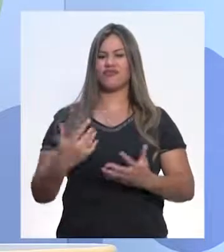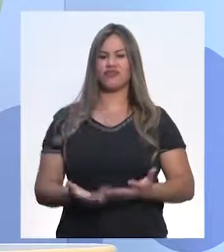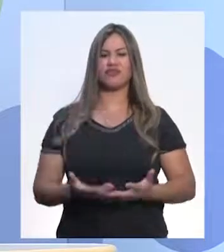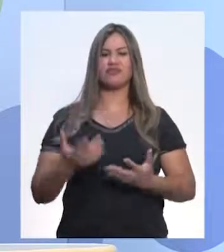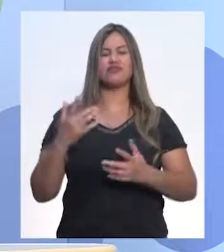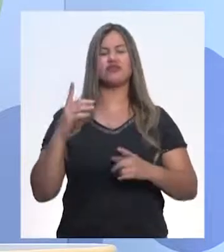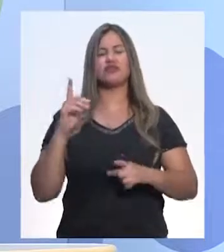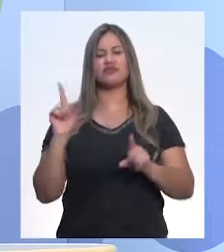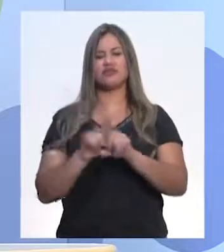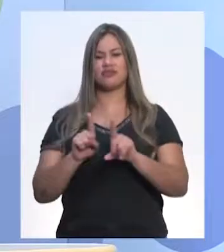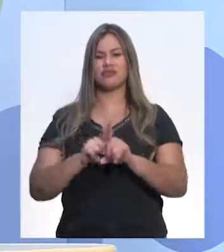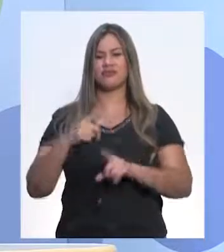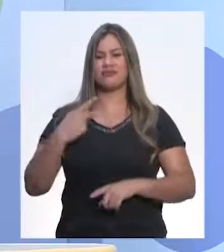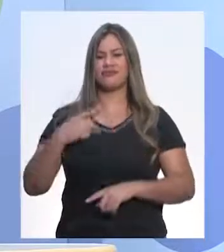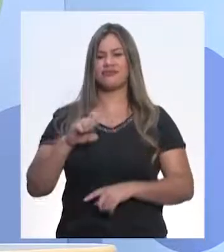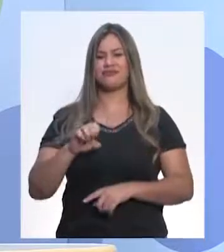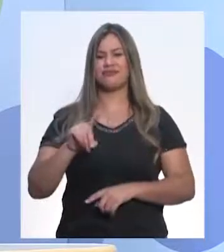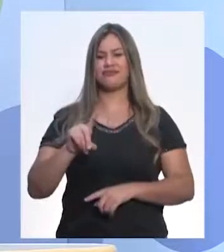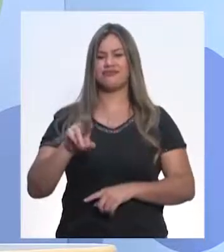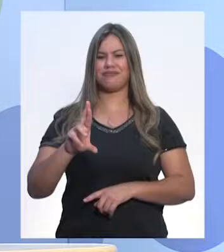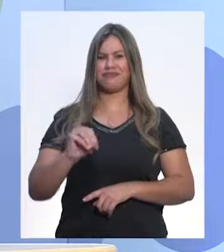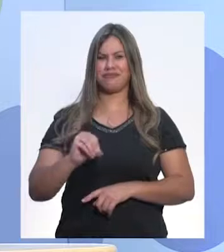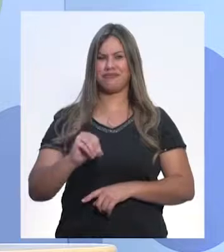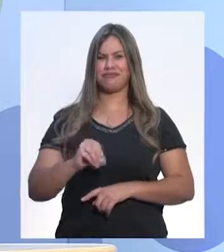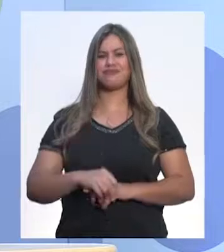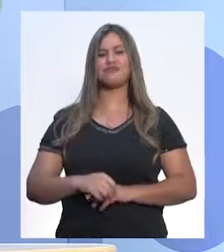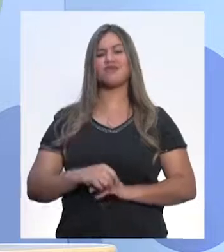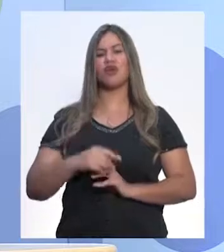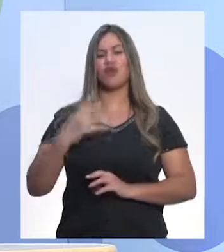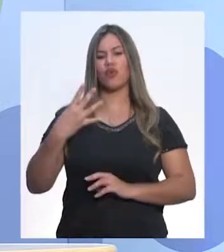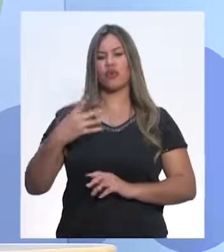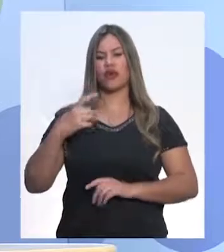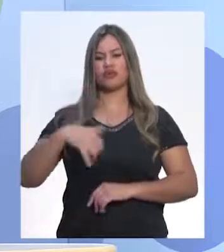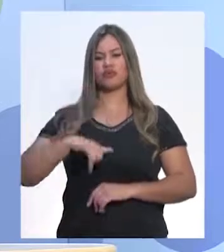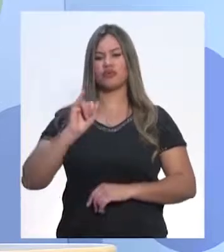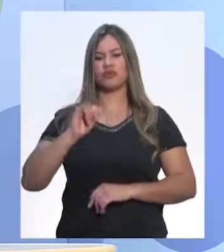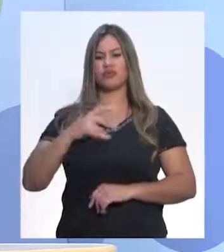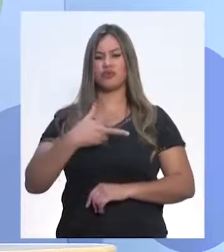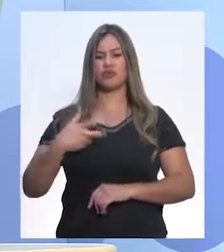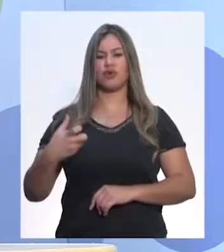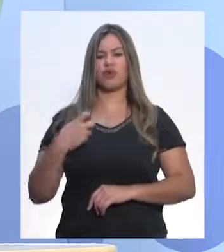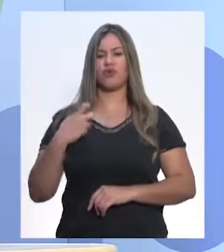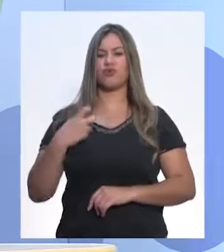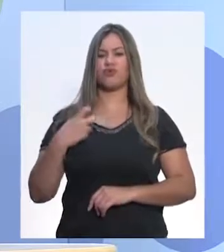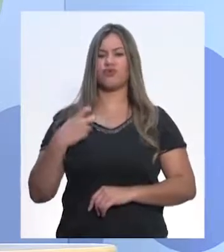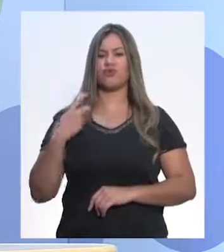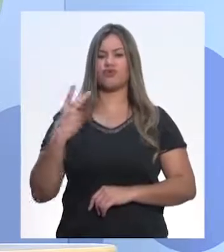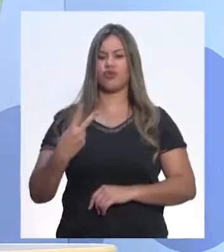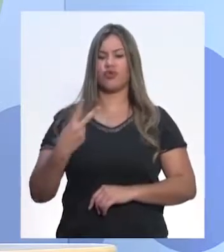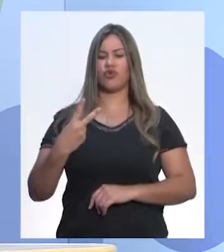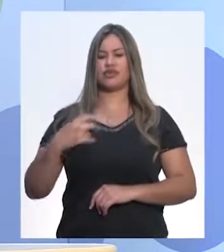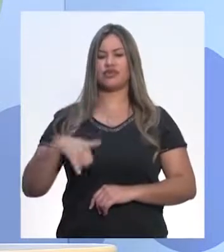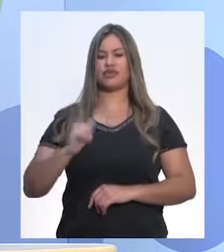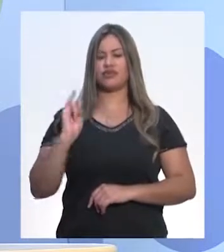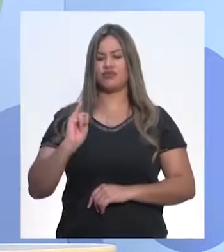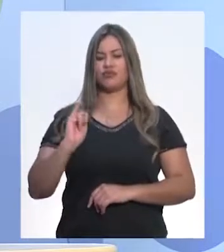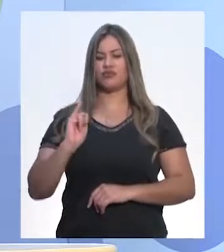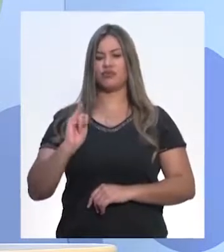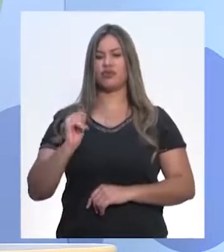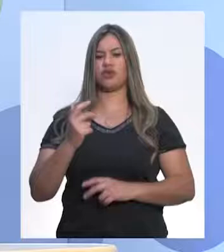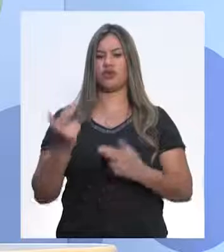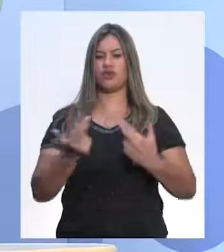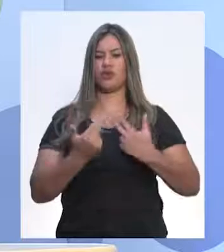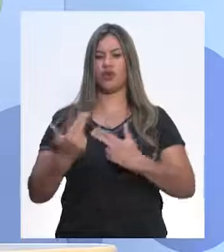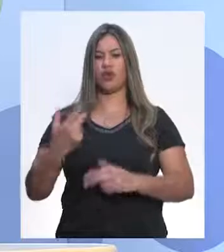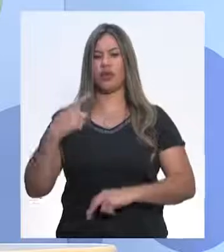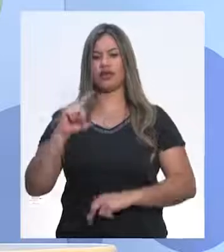do Pedro, ele colocou 4y é igual a 2, colocou os 2y, né? E ele colocou que é igual